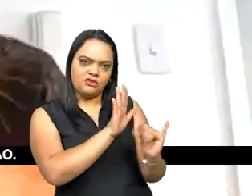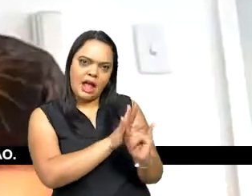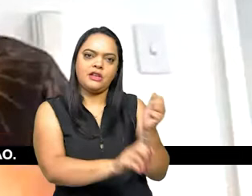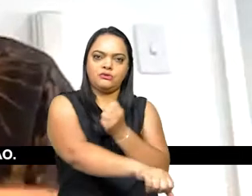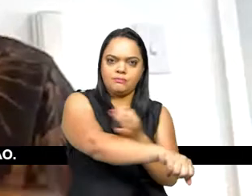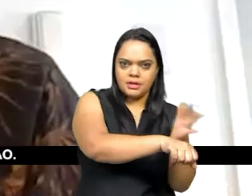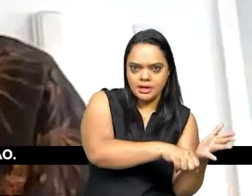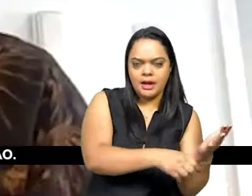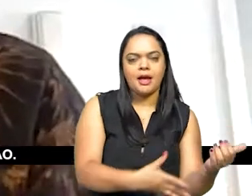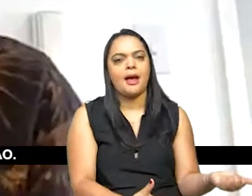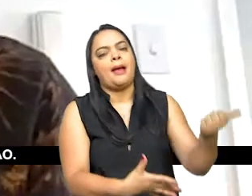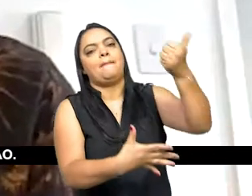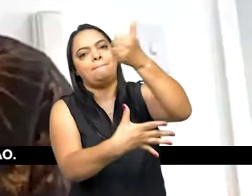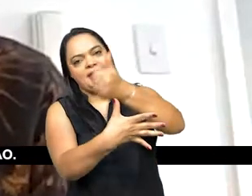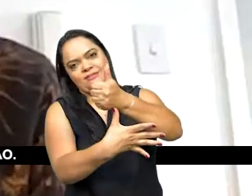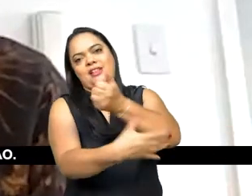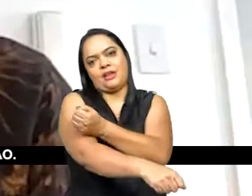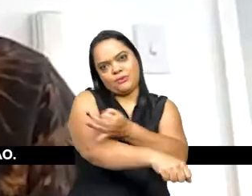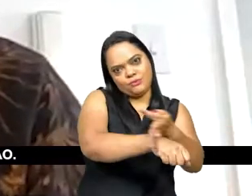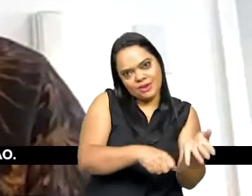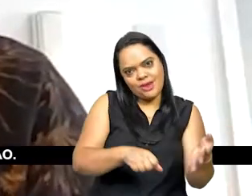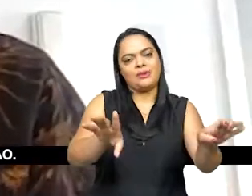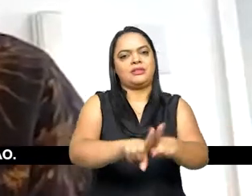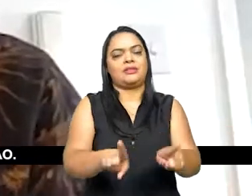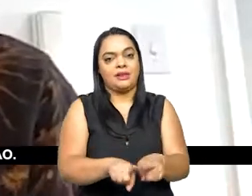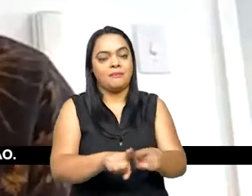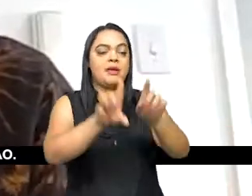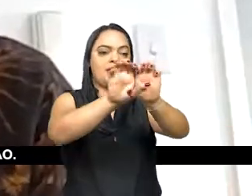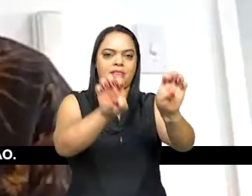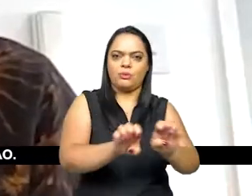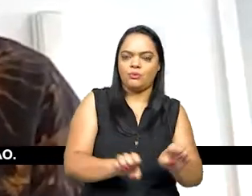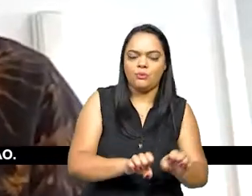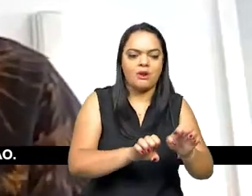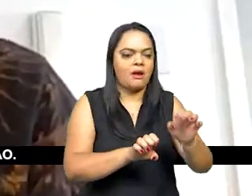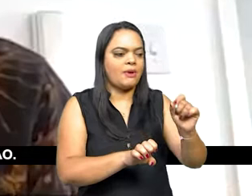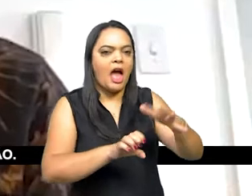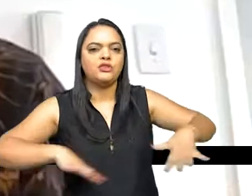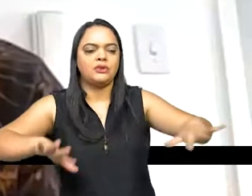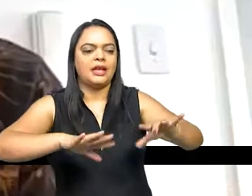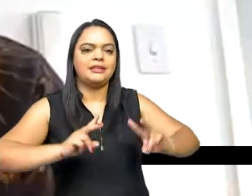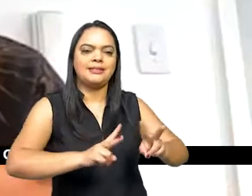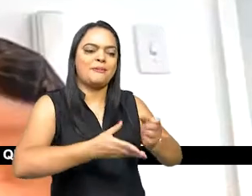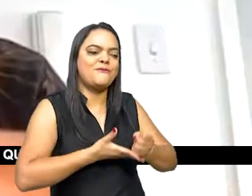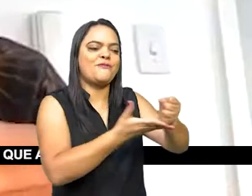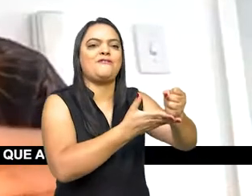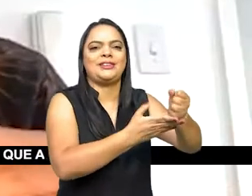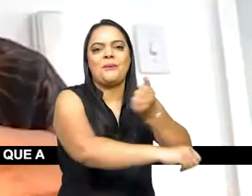sobre privilégio branco e sobre uma estrutura social, né, que sempre favoreceu essa população,